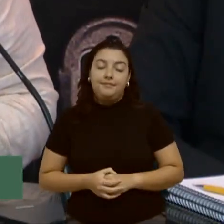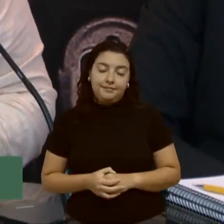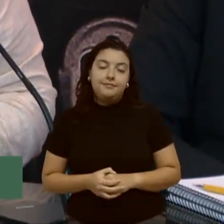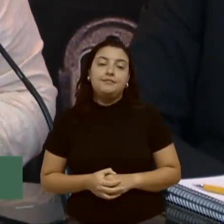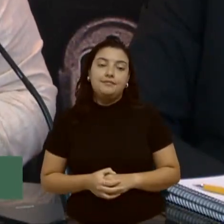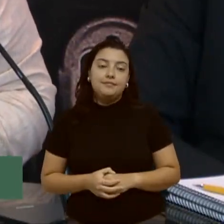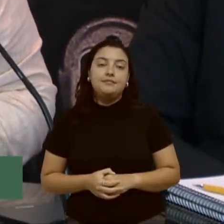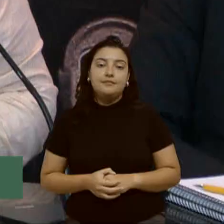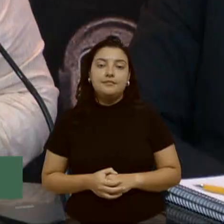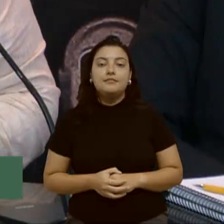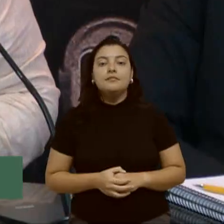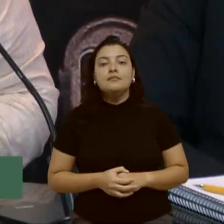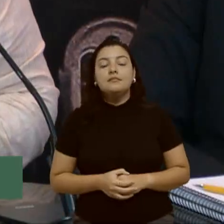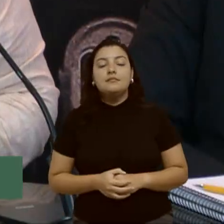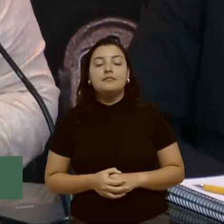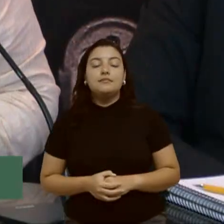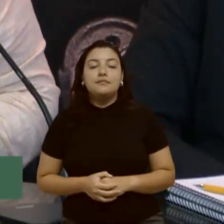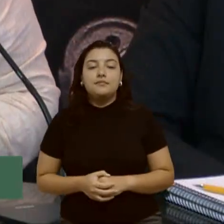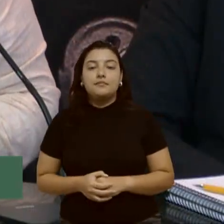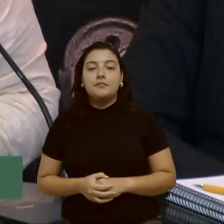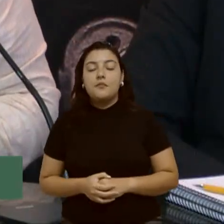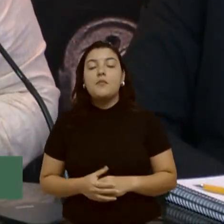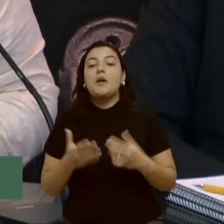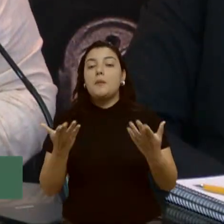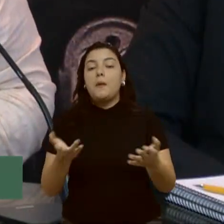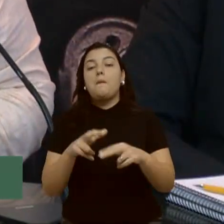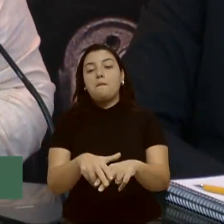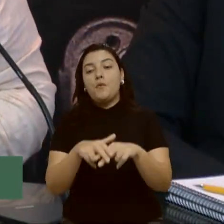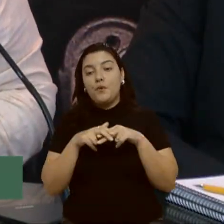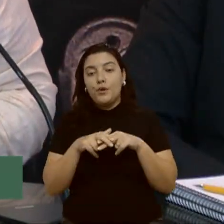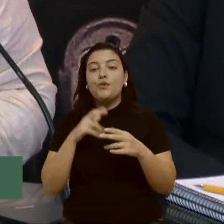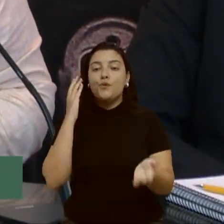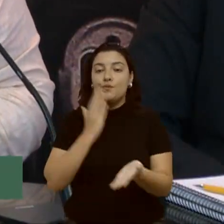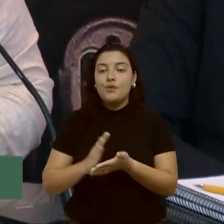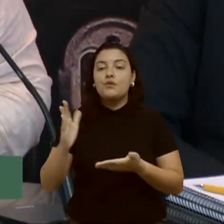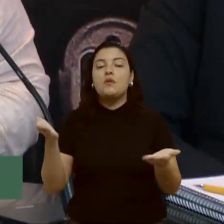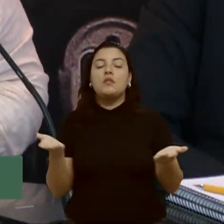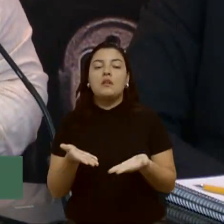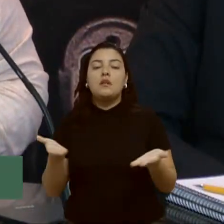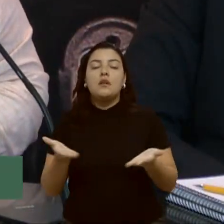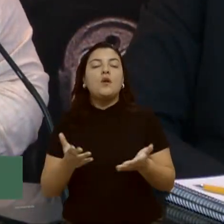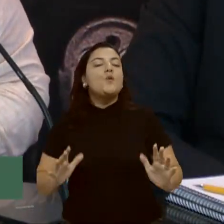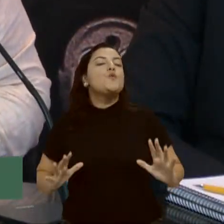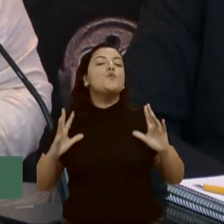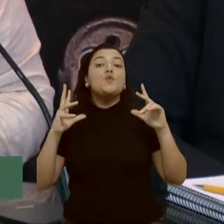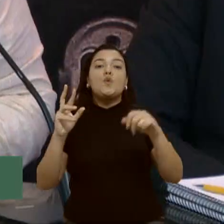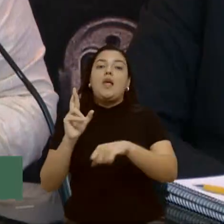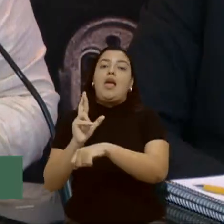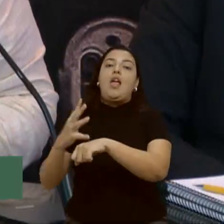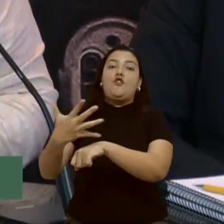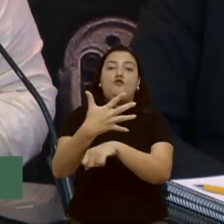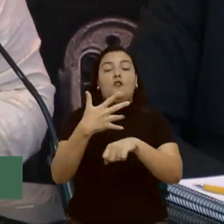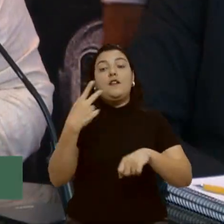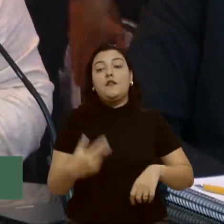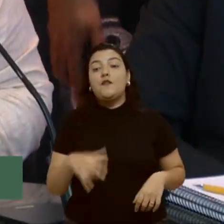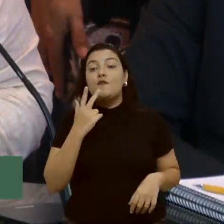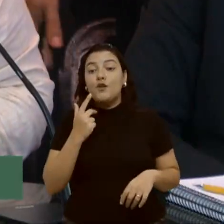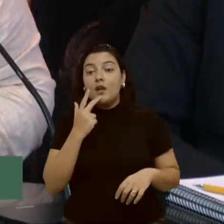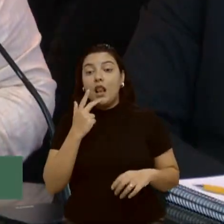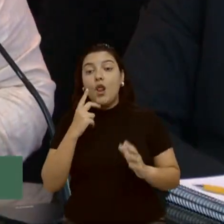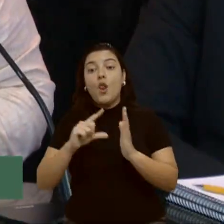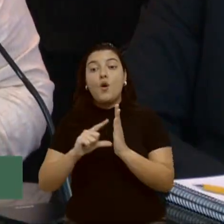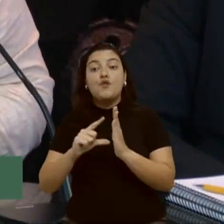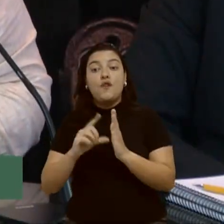o consumidor com a publicidade enganosa. E por isso que a gente já iniciou esse trabalho em todas as regionais de Fortaleza, em lojas